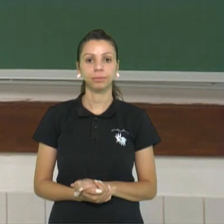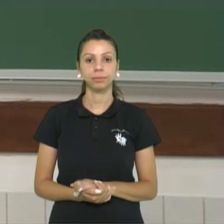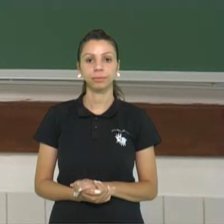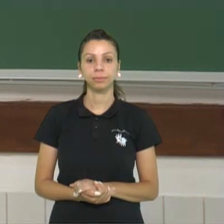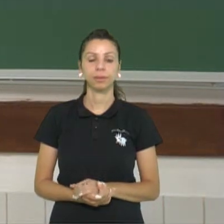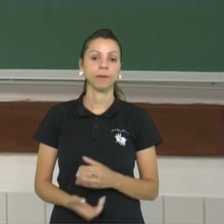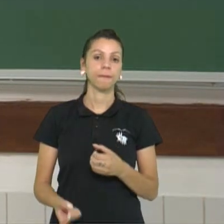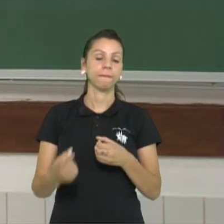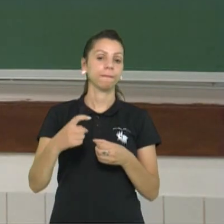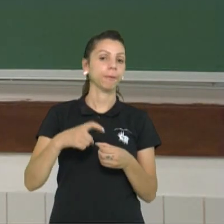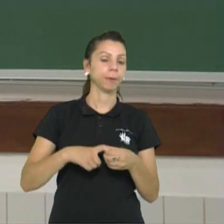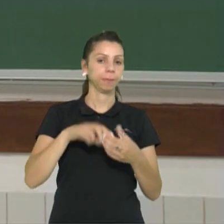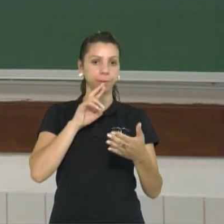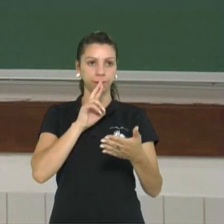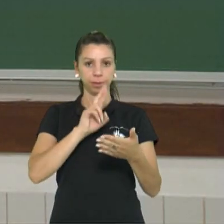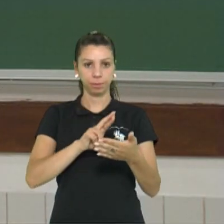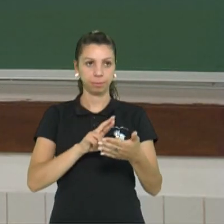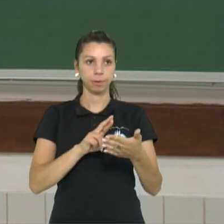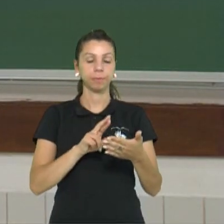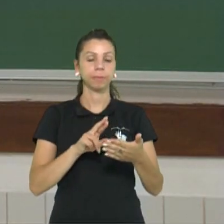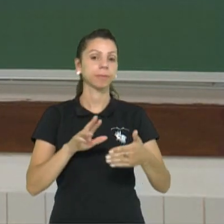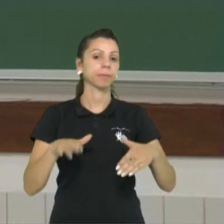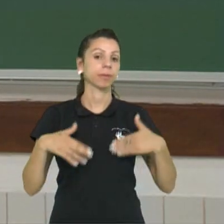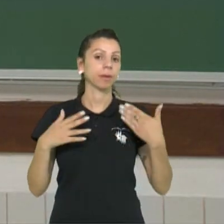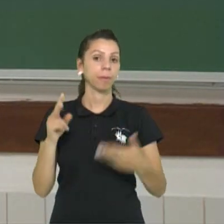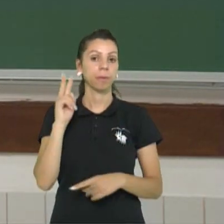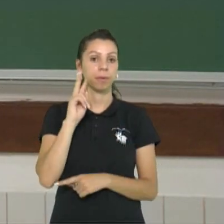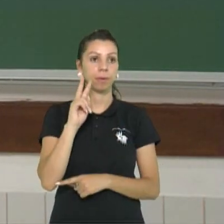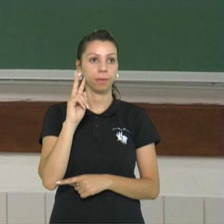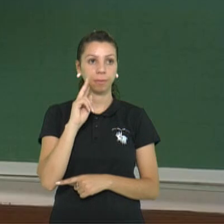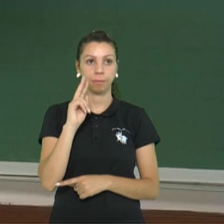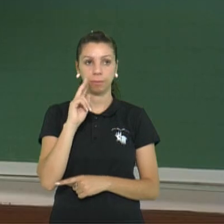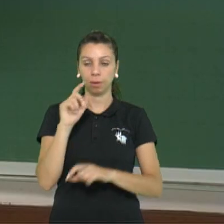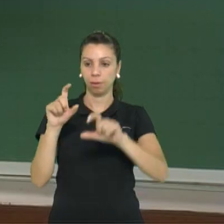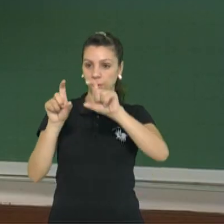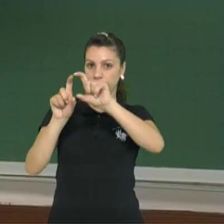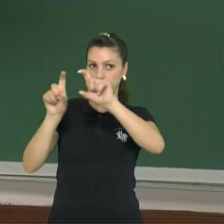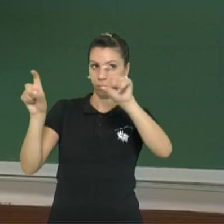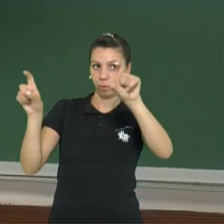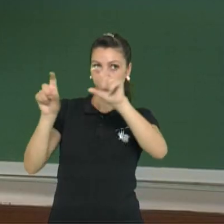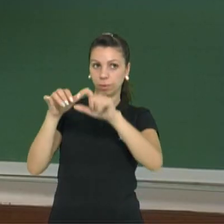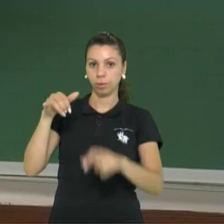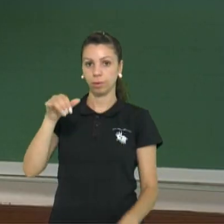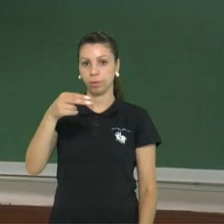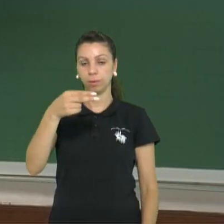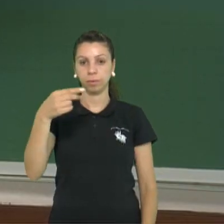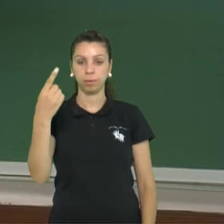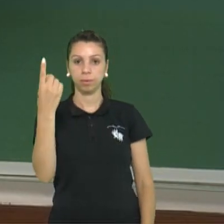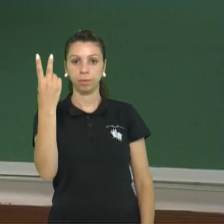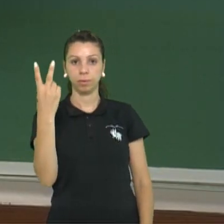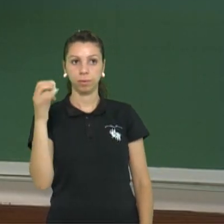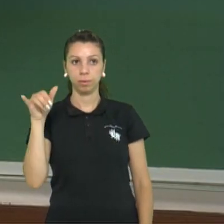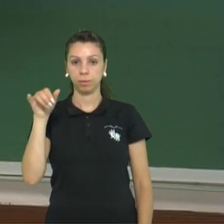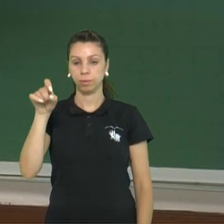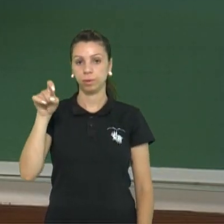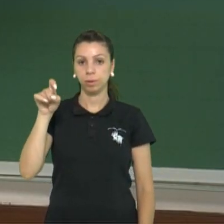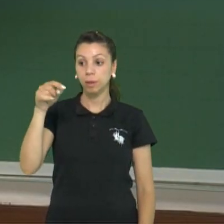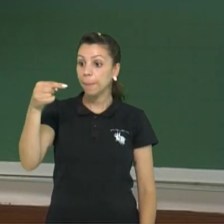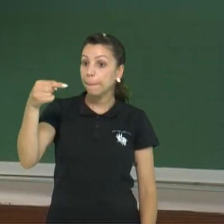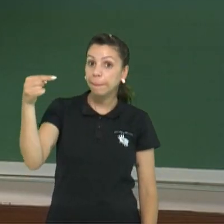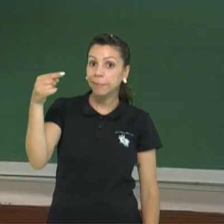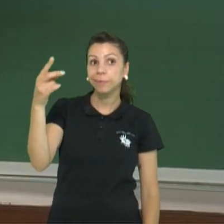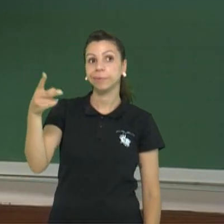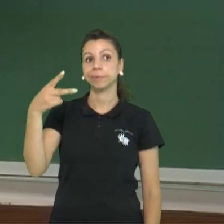Voltando com a solução, então, lembrando a minha função aqui, ó, y é igual a 12x